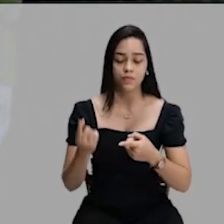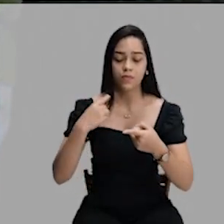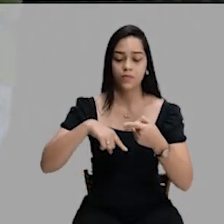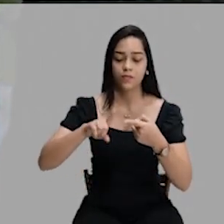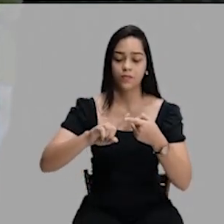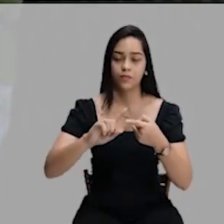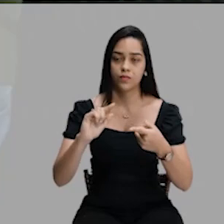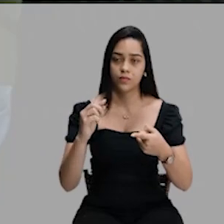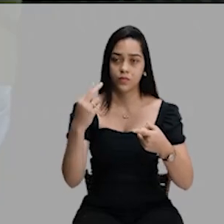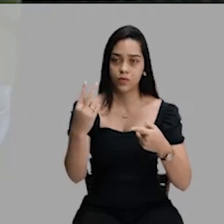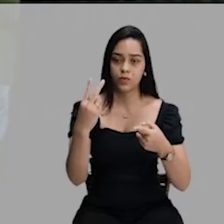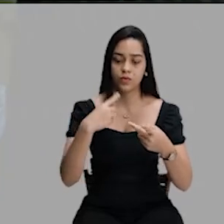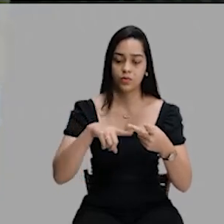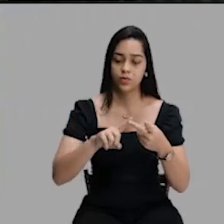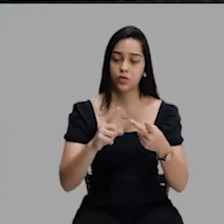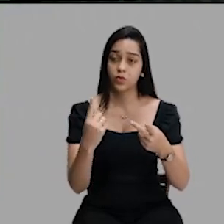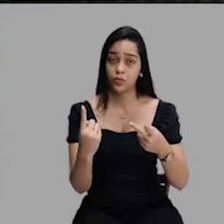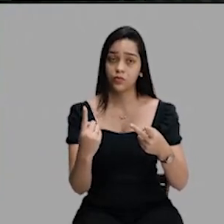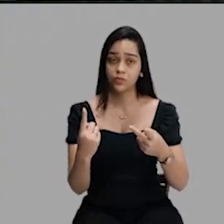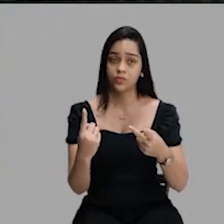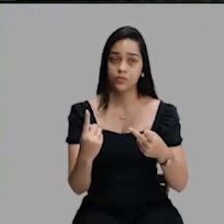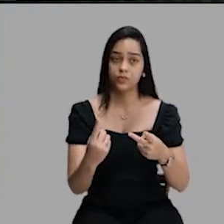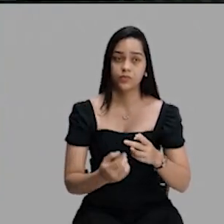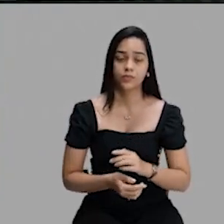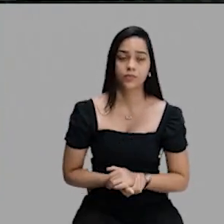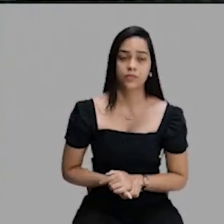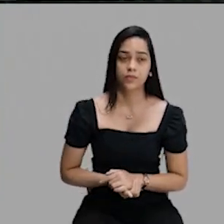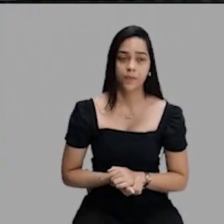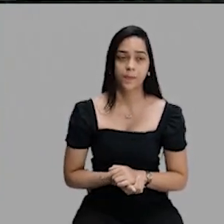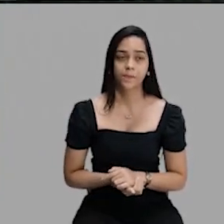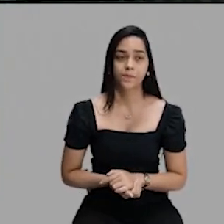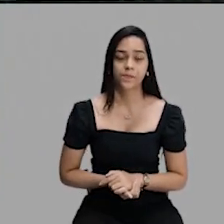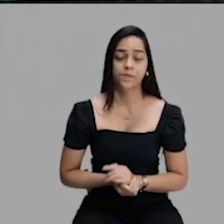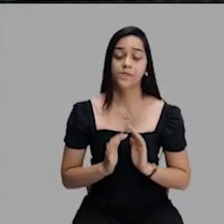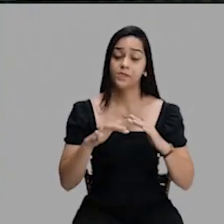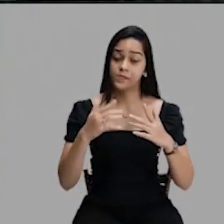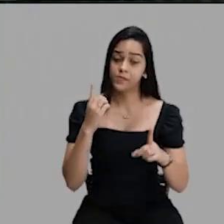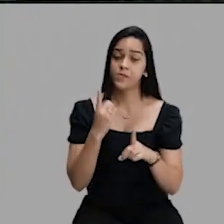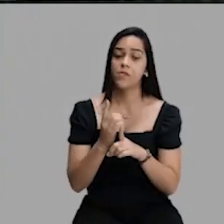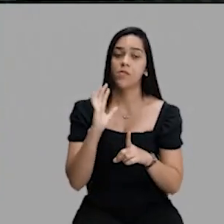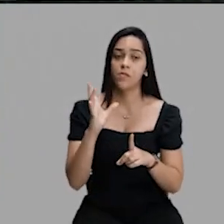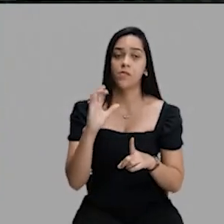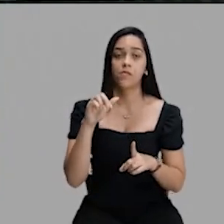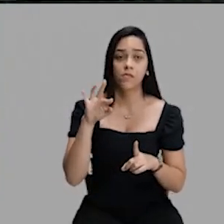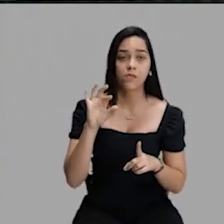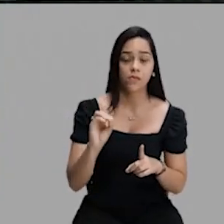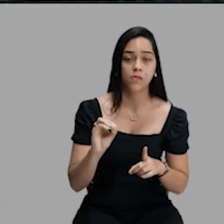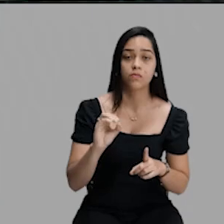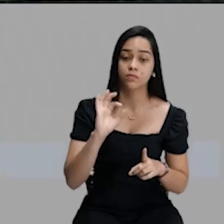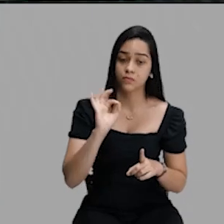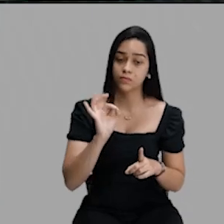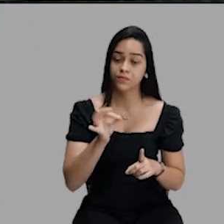2 e 1. Vim para cá com o sinal trocado. Encontrei o centro da minha elipse.